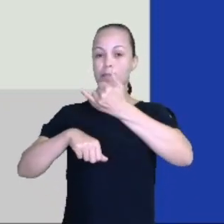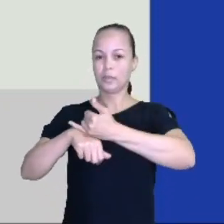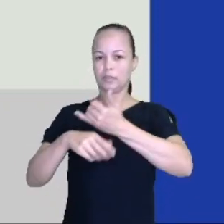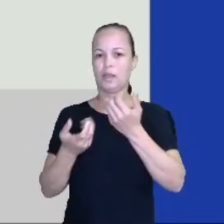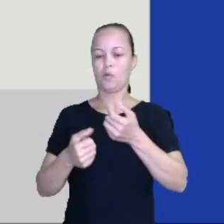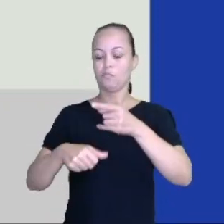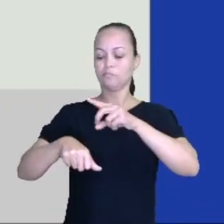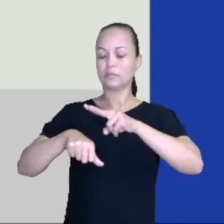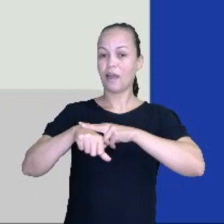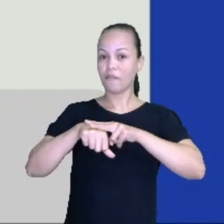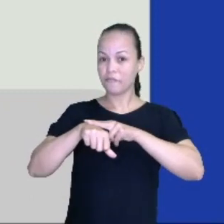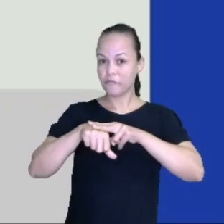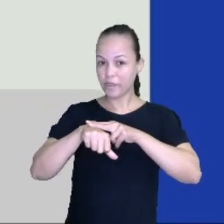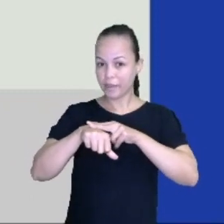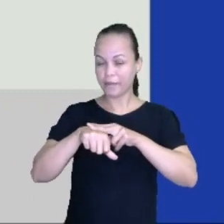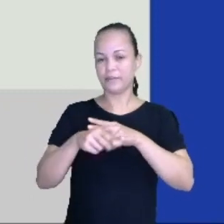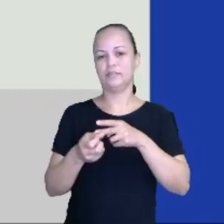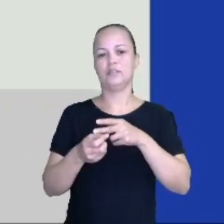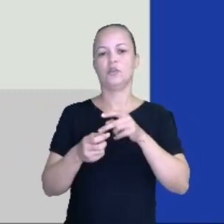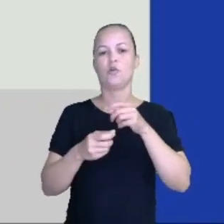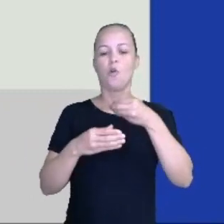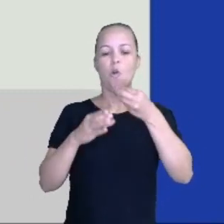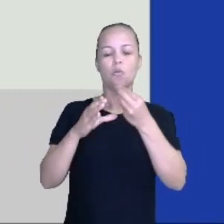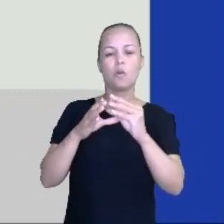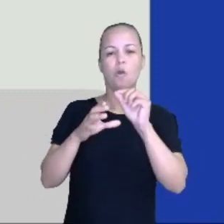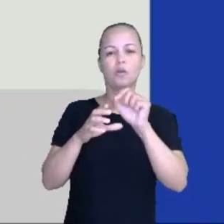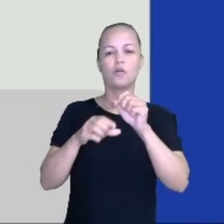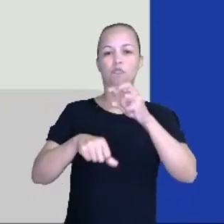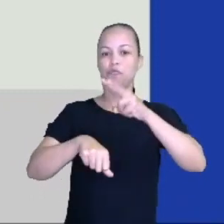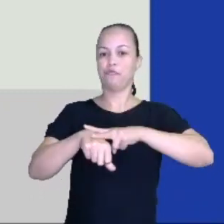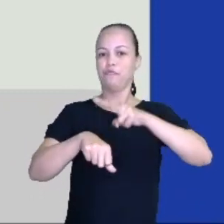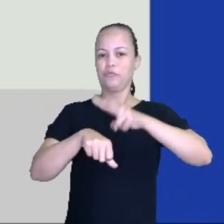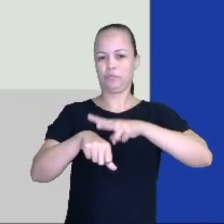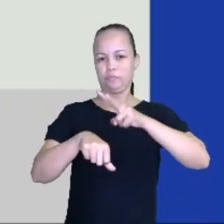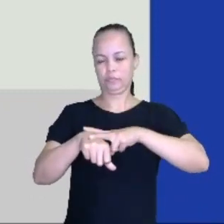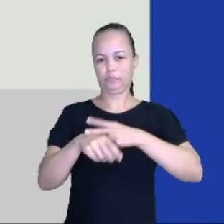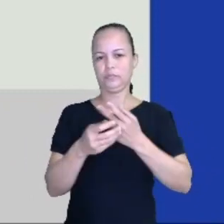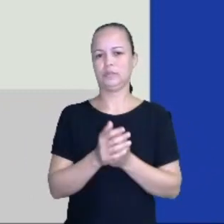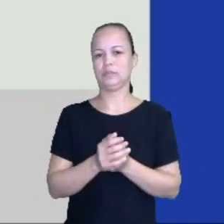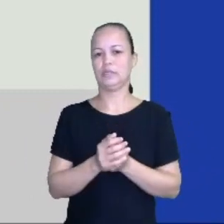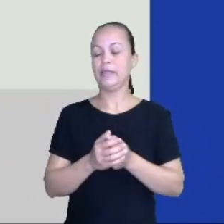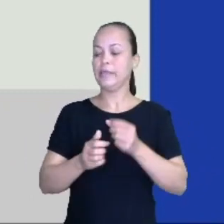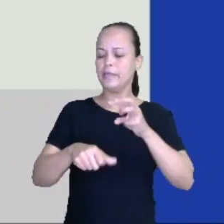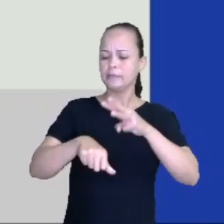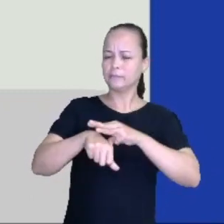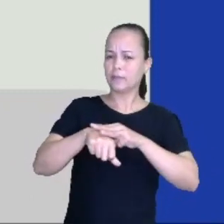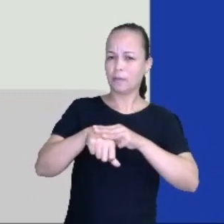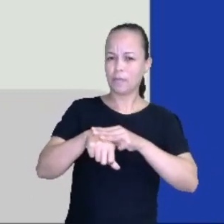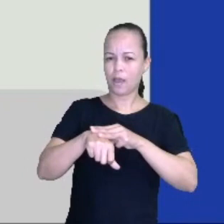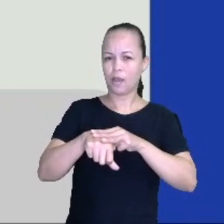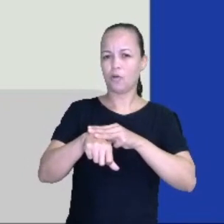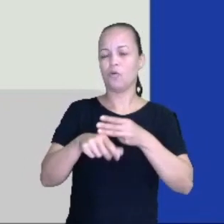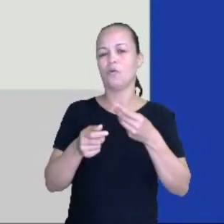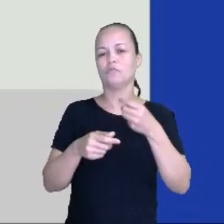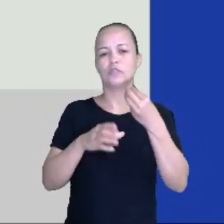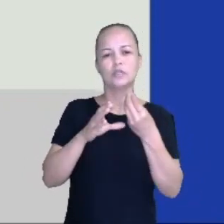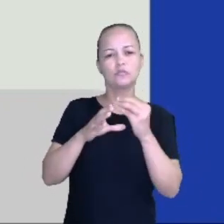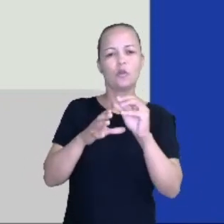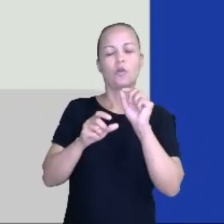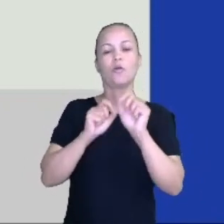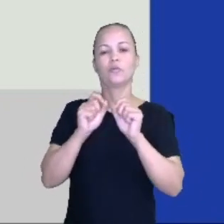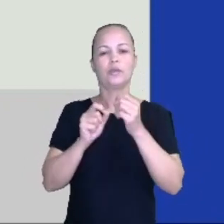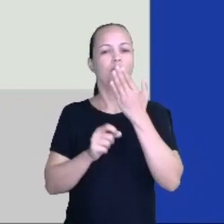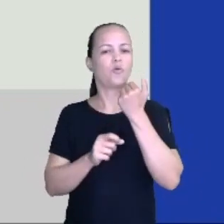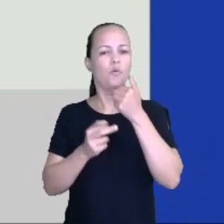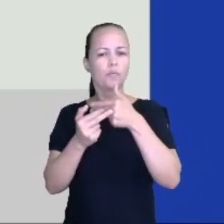o vidro. E na marrom, material orgânico, como restos de alimento, casca de banana, restos de